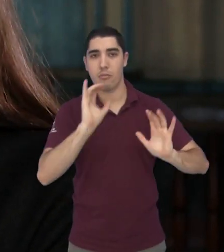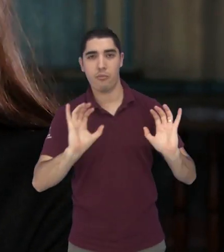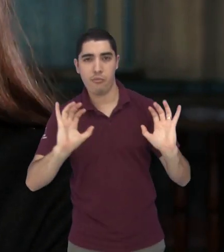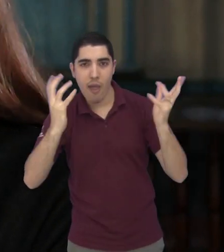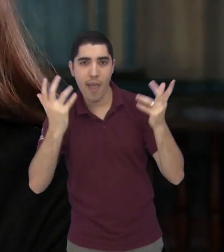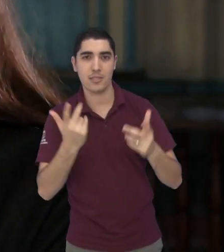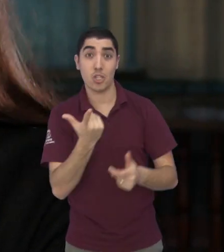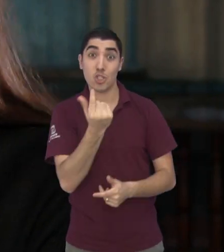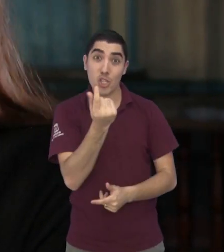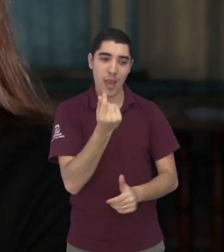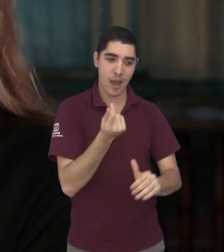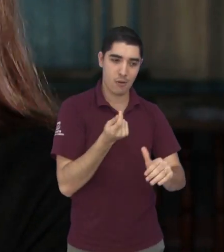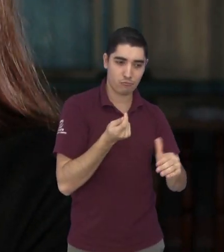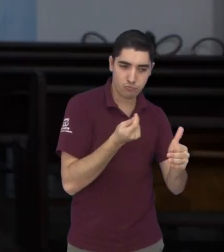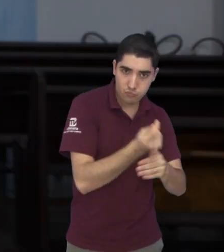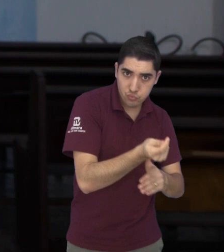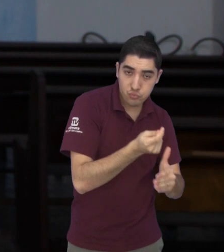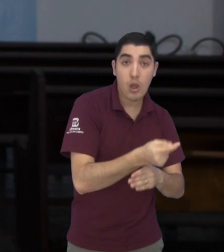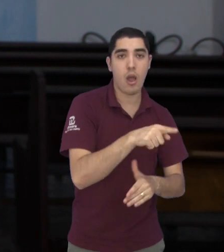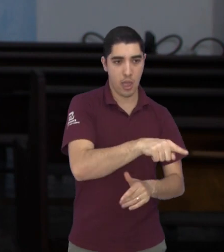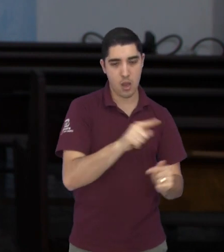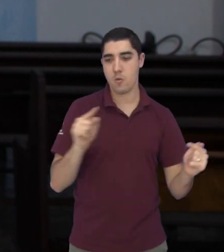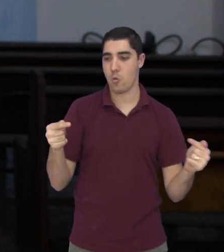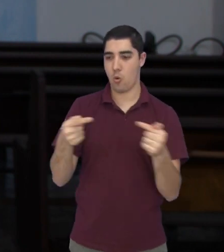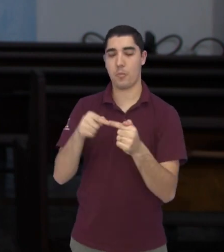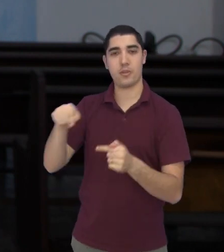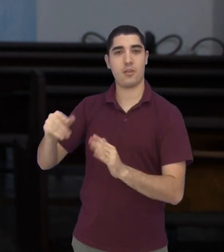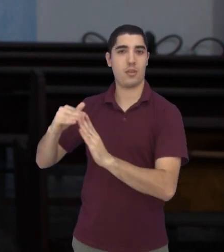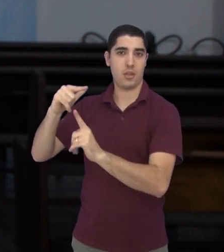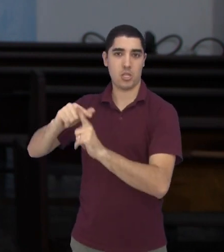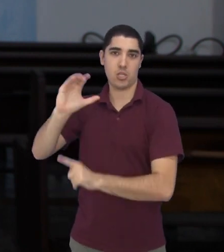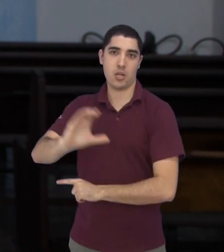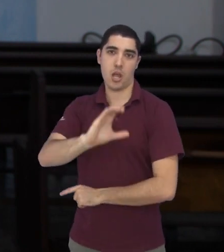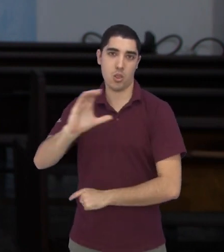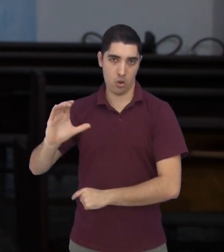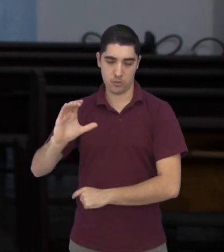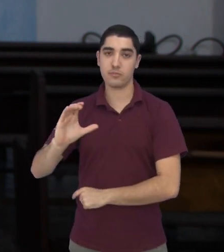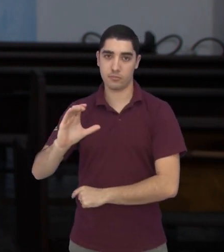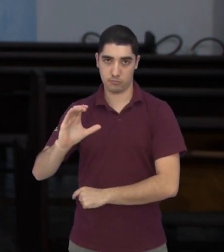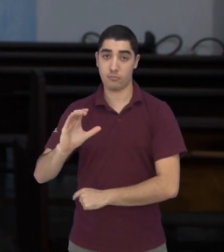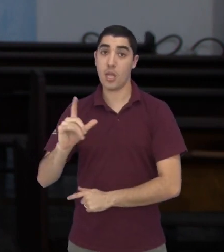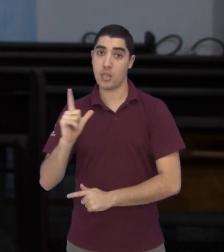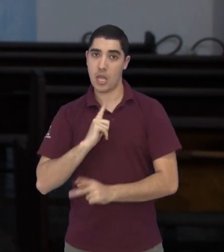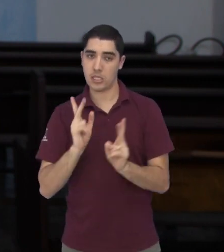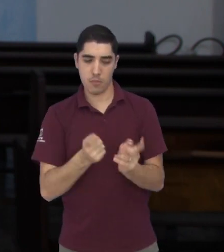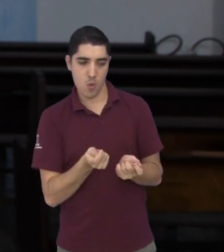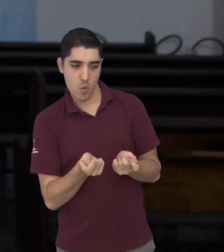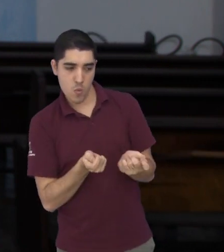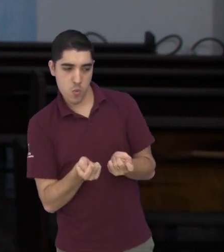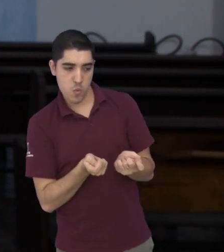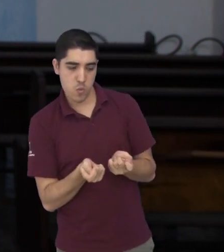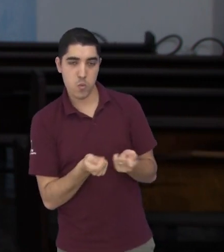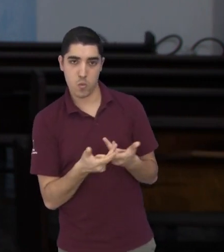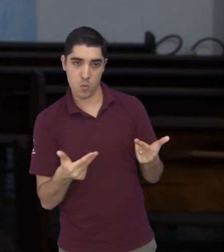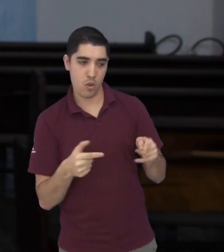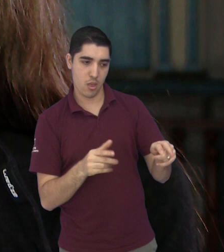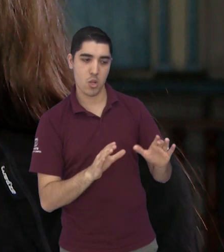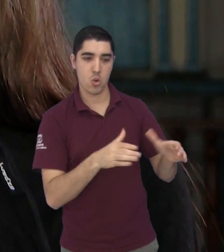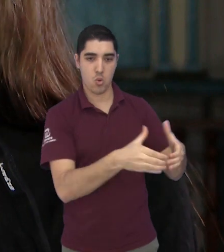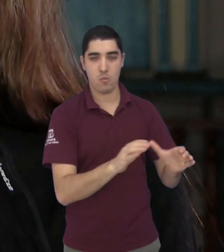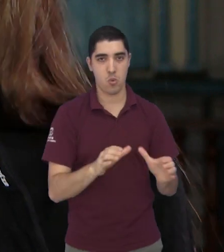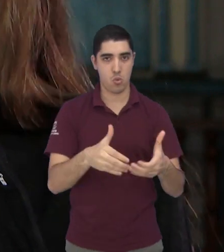eles recebiam também eram fiscalizadas por um dignatário da igreja. Então tinha todo um controle sobre as